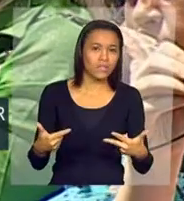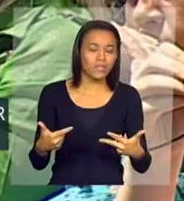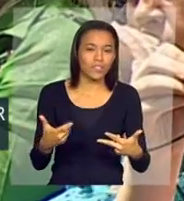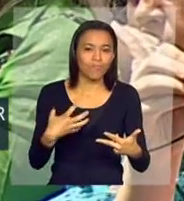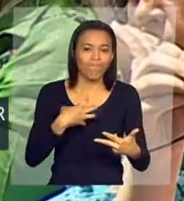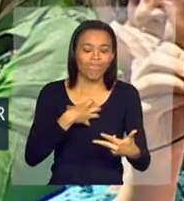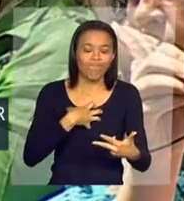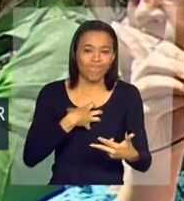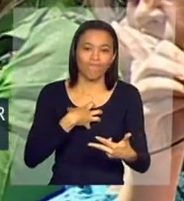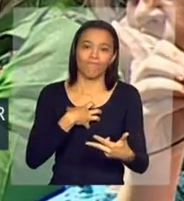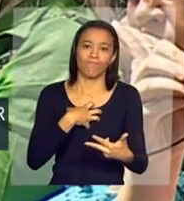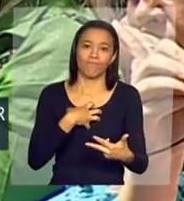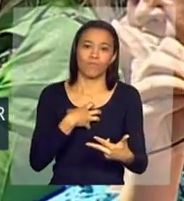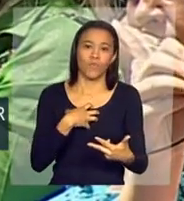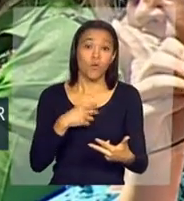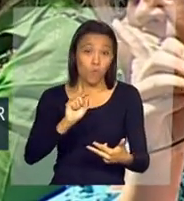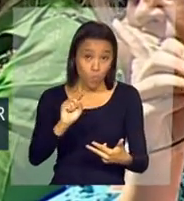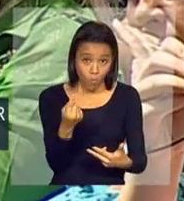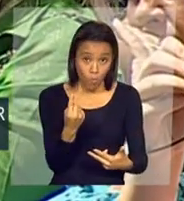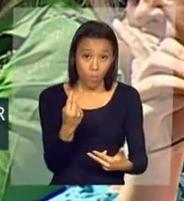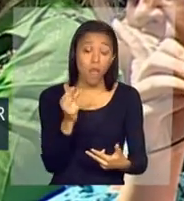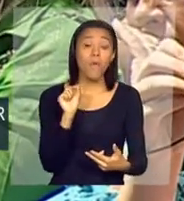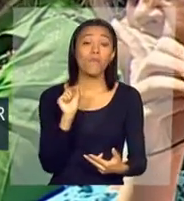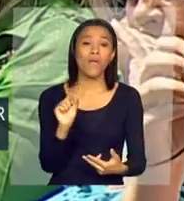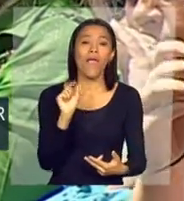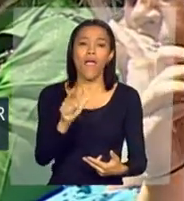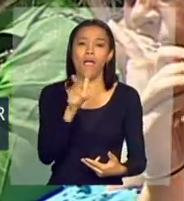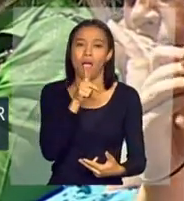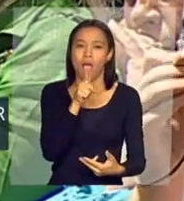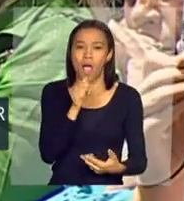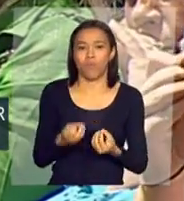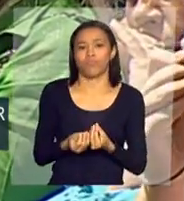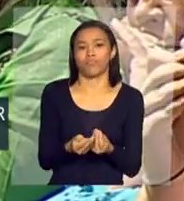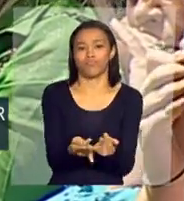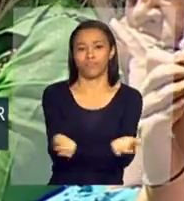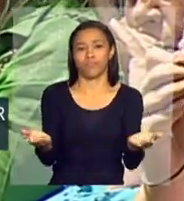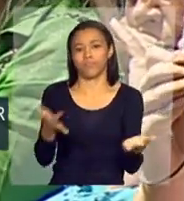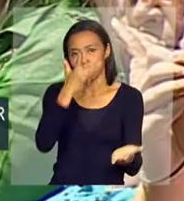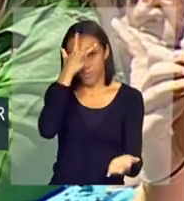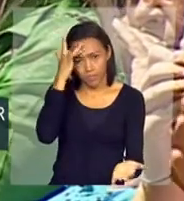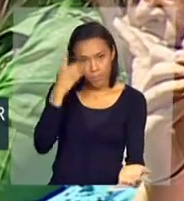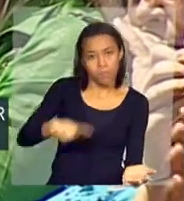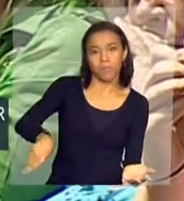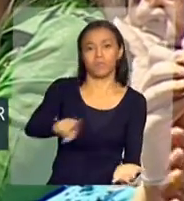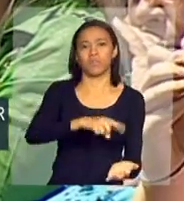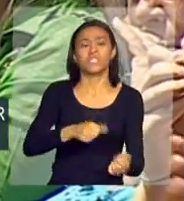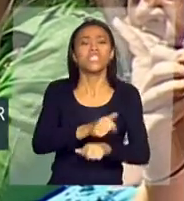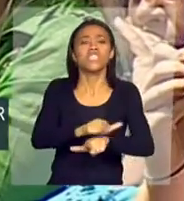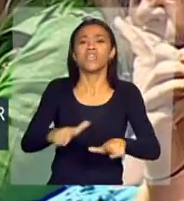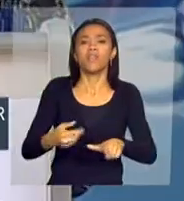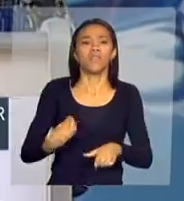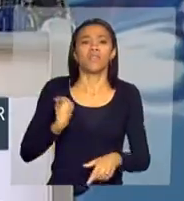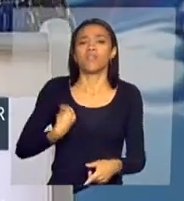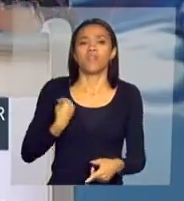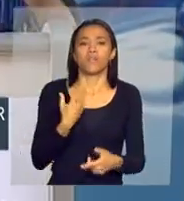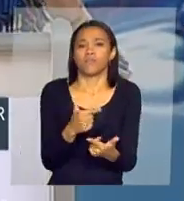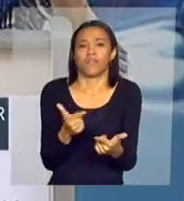gente. Uma delas é levar água para as pessoas, porque ninguém vive sem